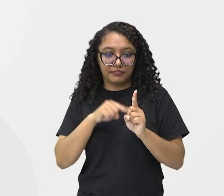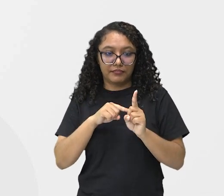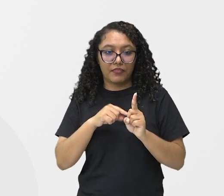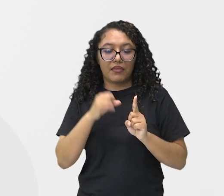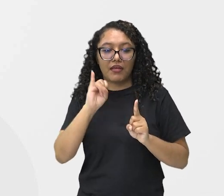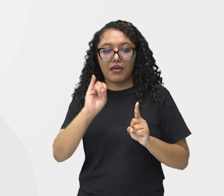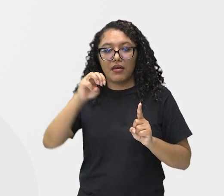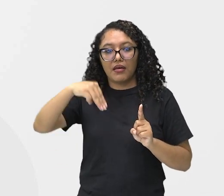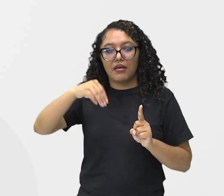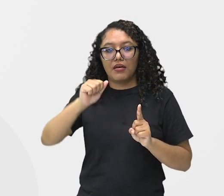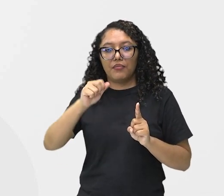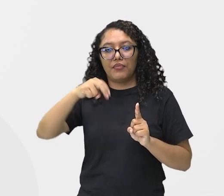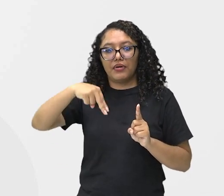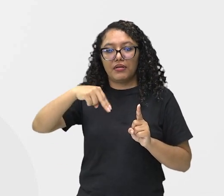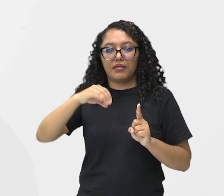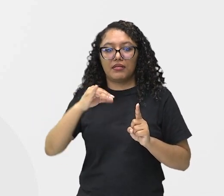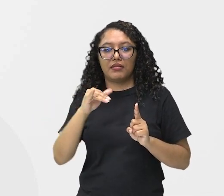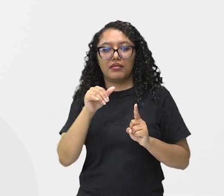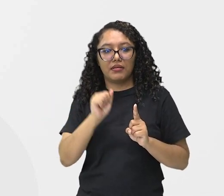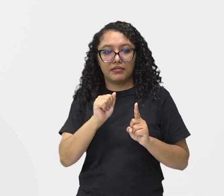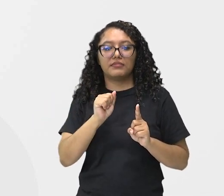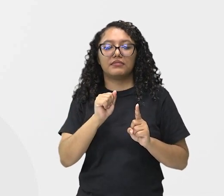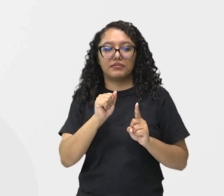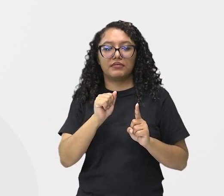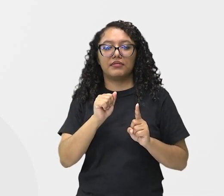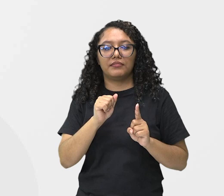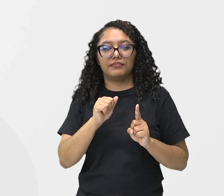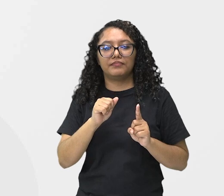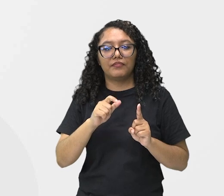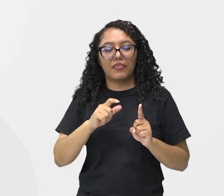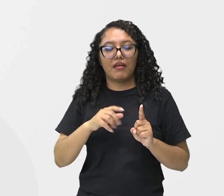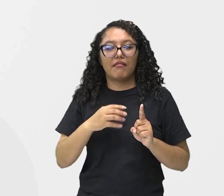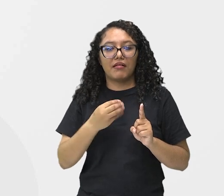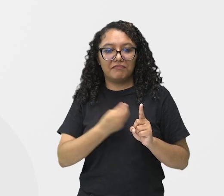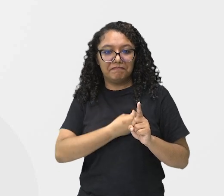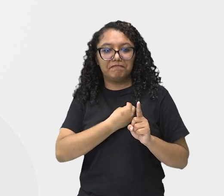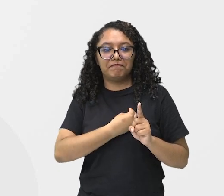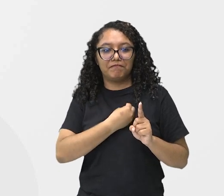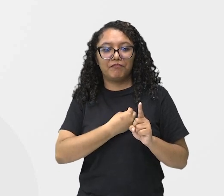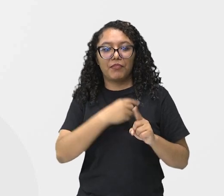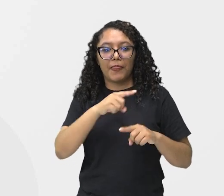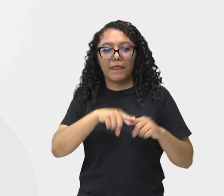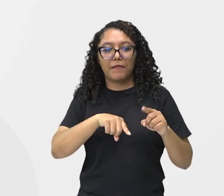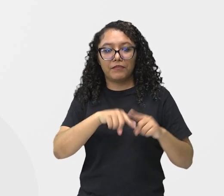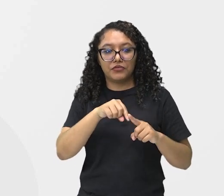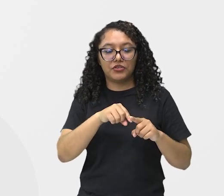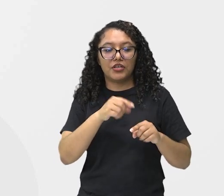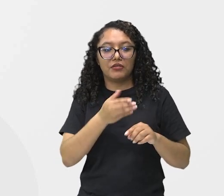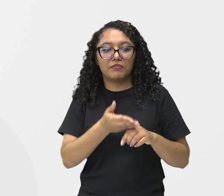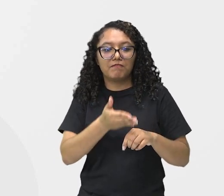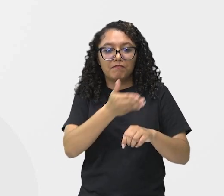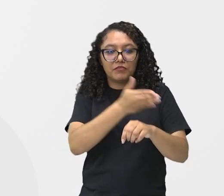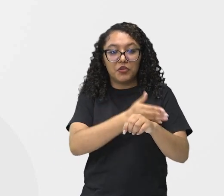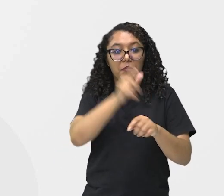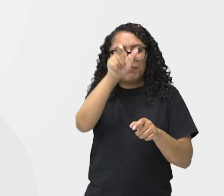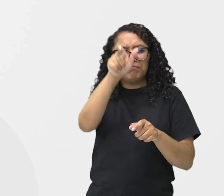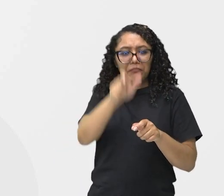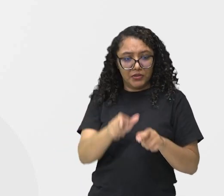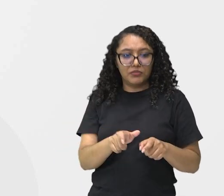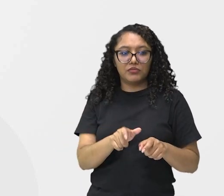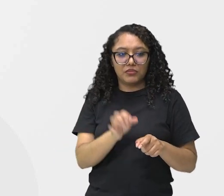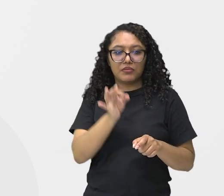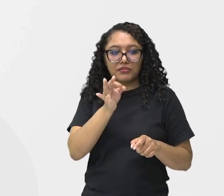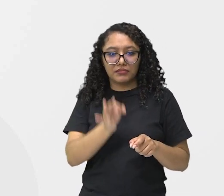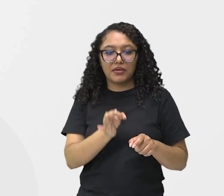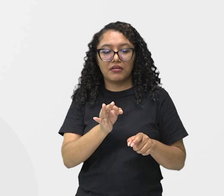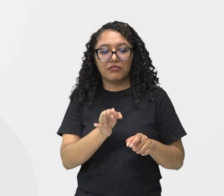uma natureza particular, existe como objeto antes que como sujeito, como alguém com